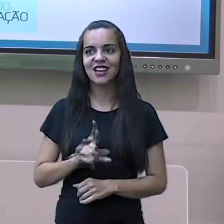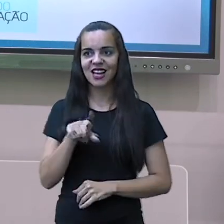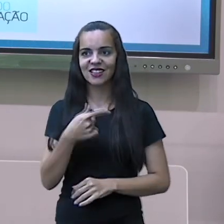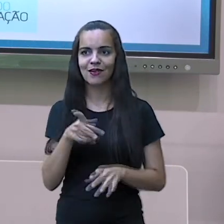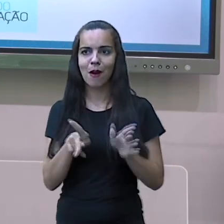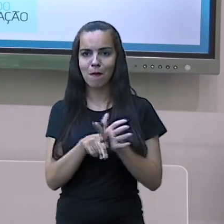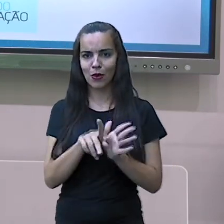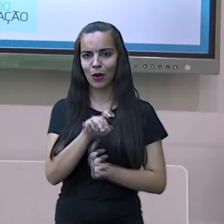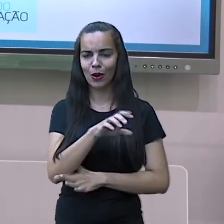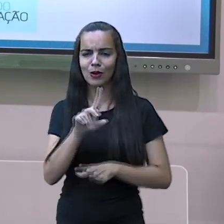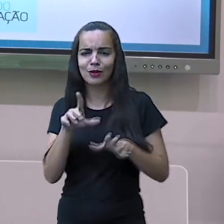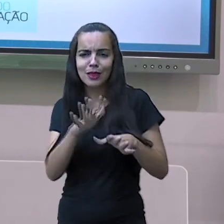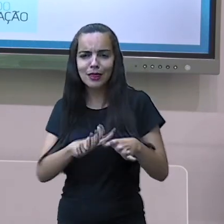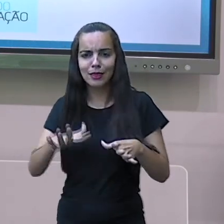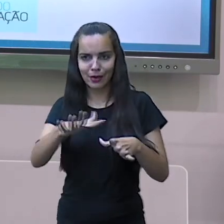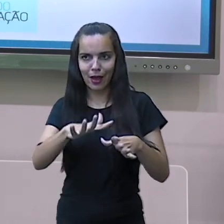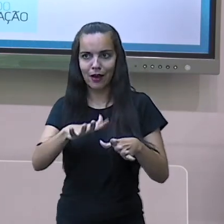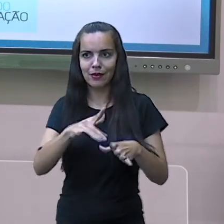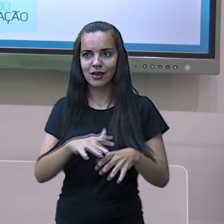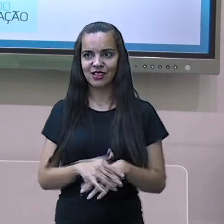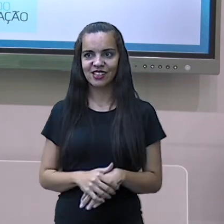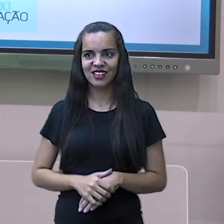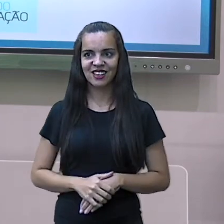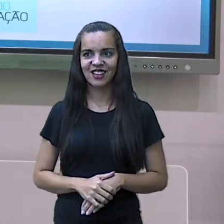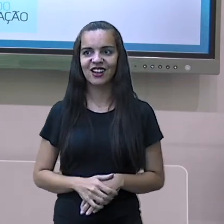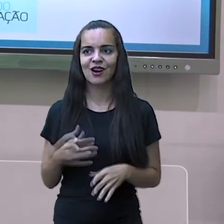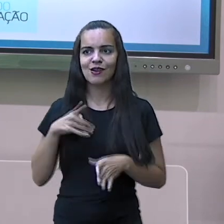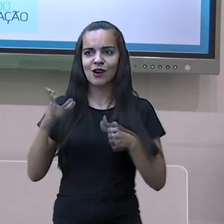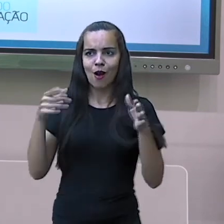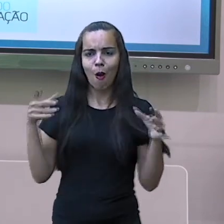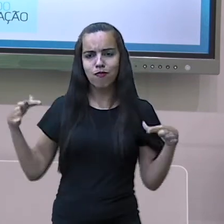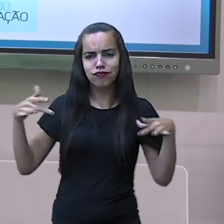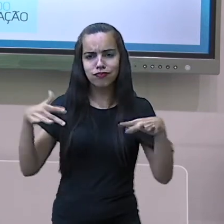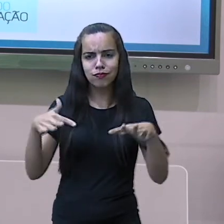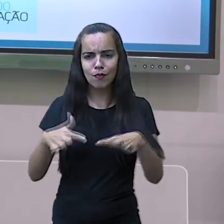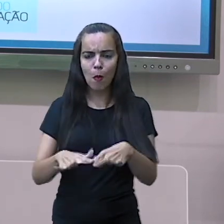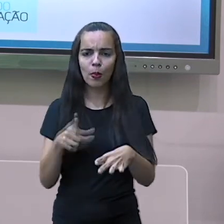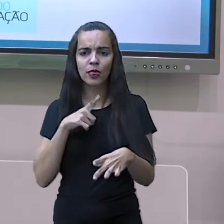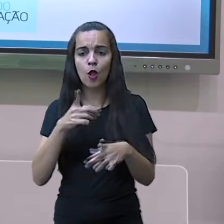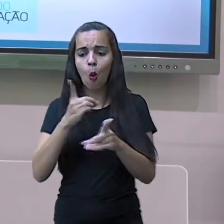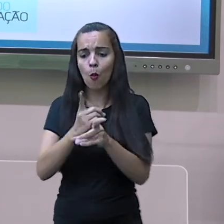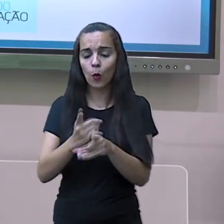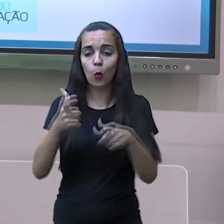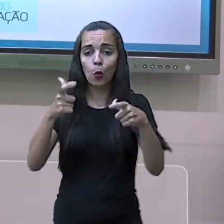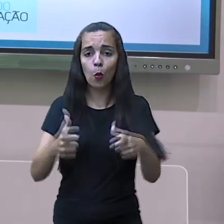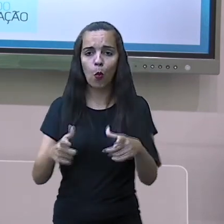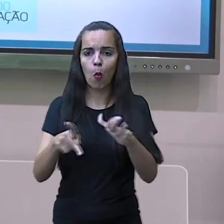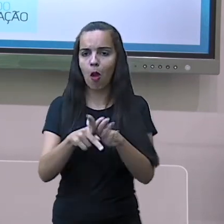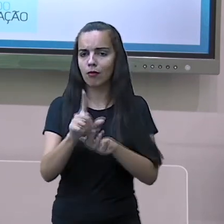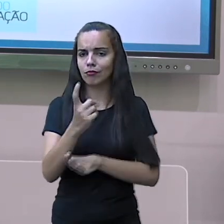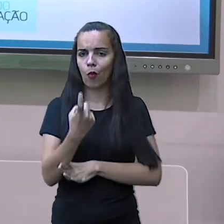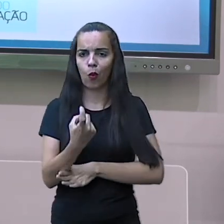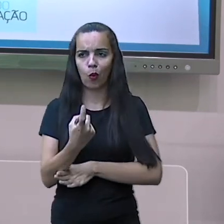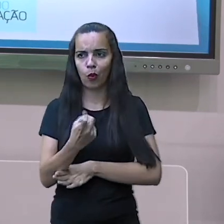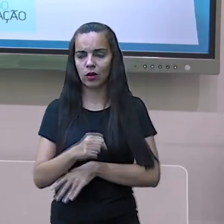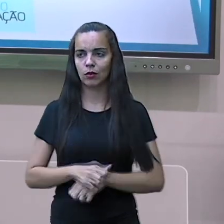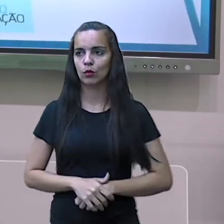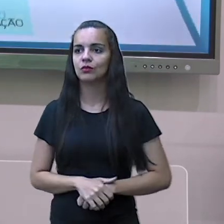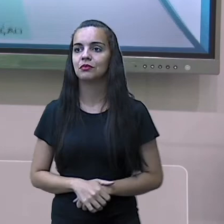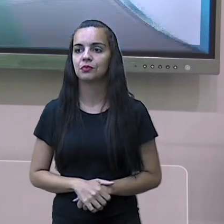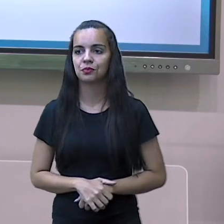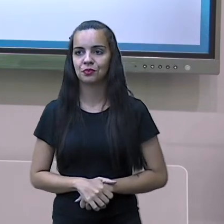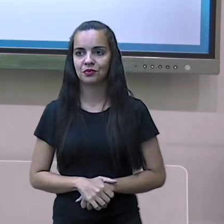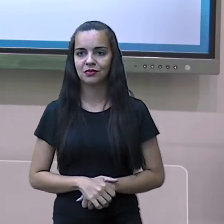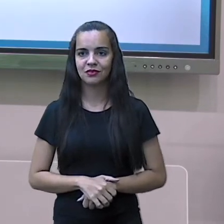estuário. Tranquilo? Que é uma saída só. Tá certo? E nós